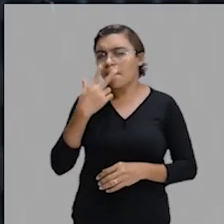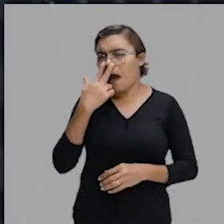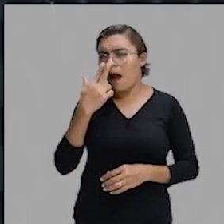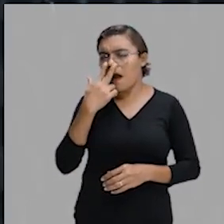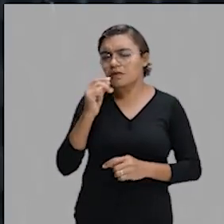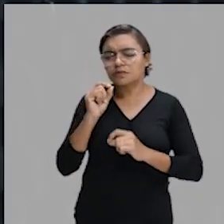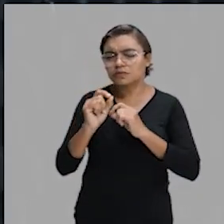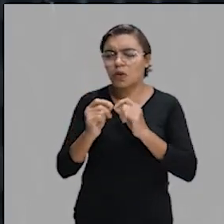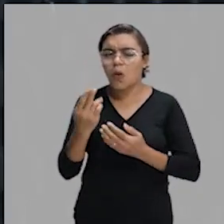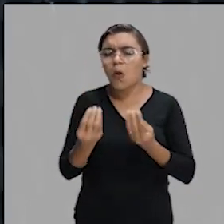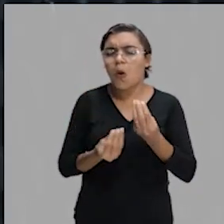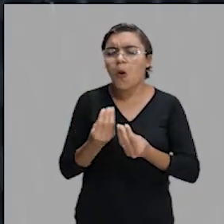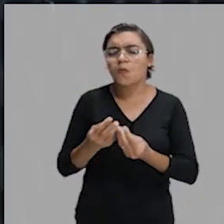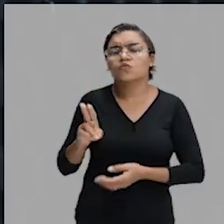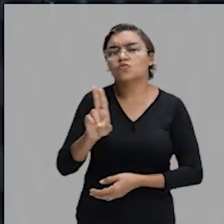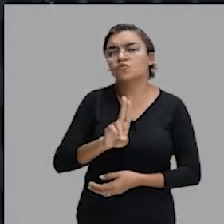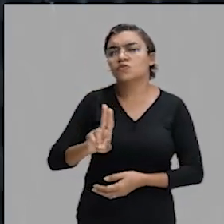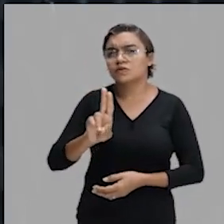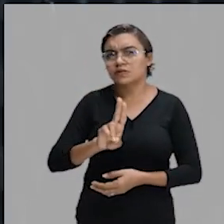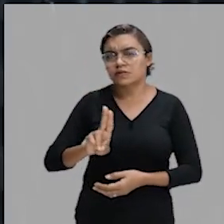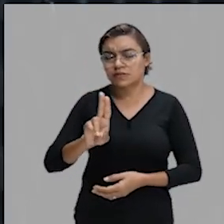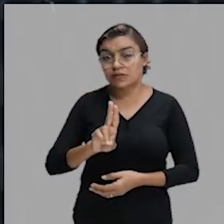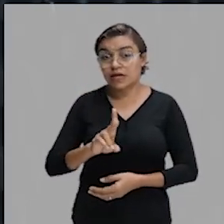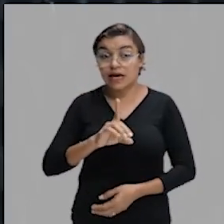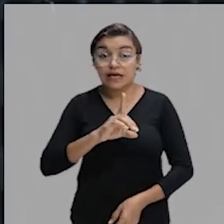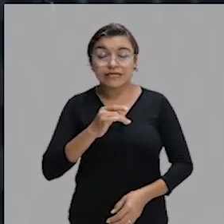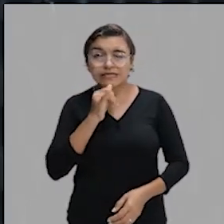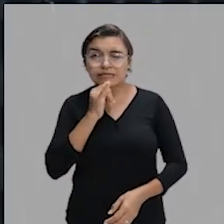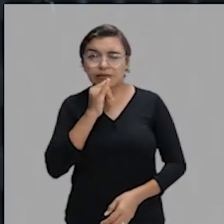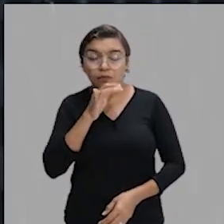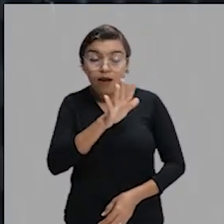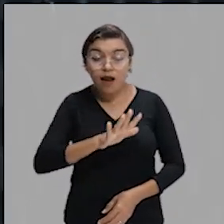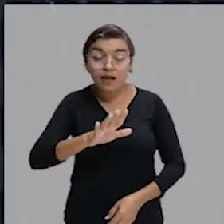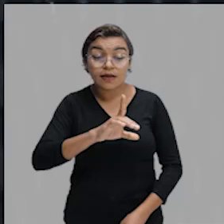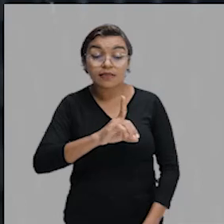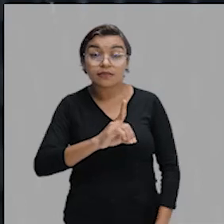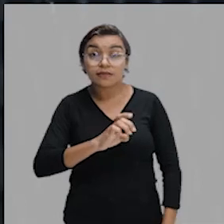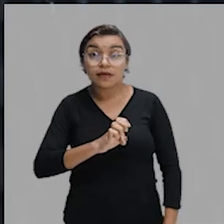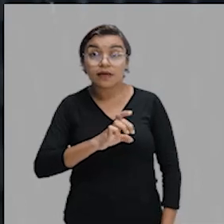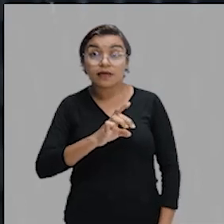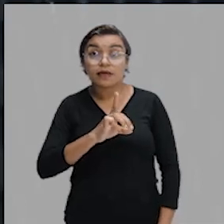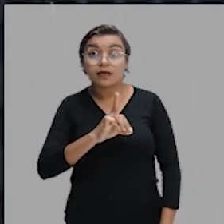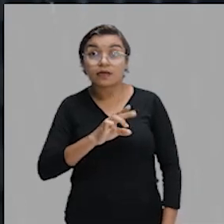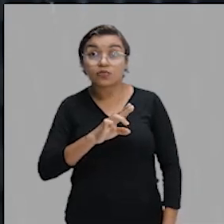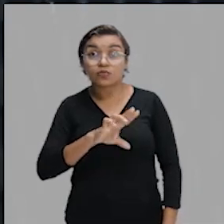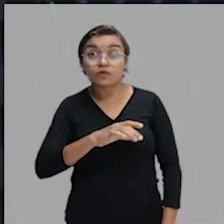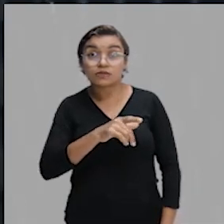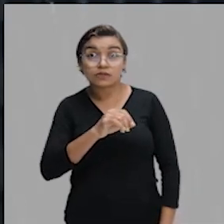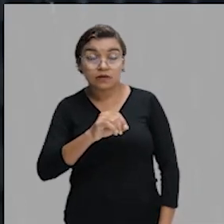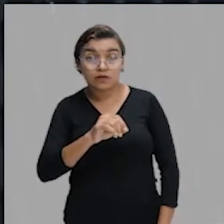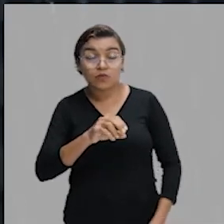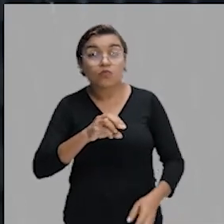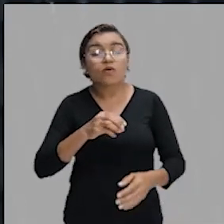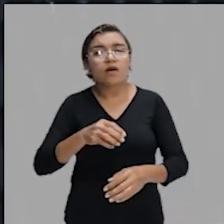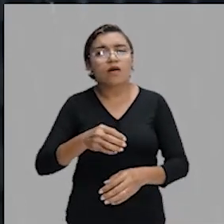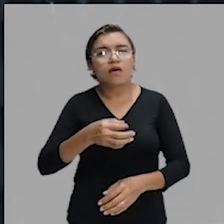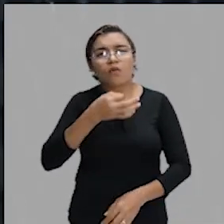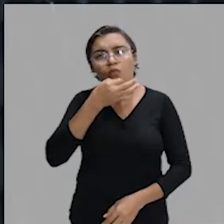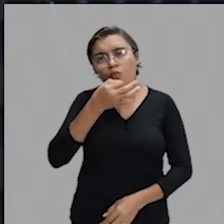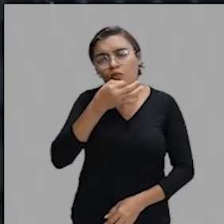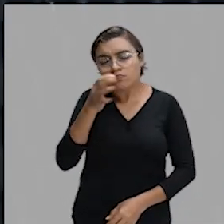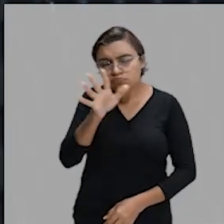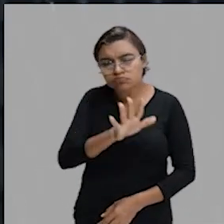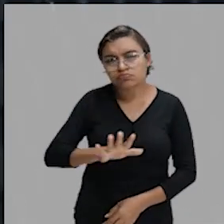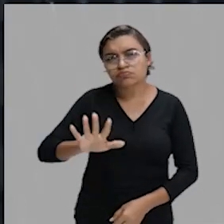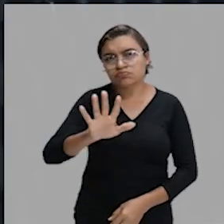usado. Geralmente, vocês vão ver as pessoas dizerem assim, a dedução, ela parte de argumento geral e termina no